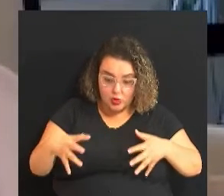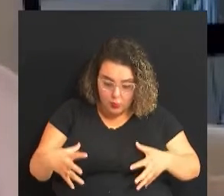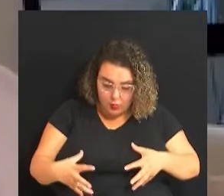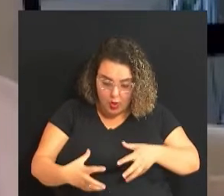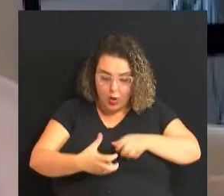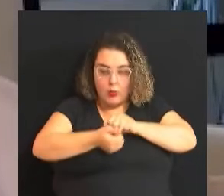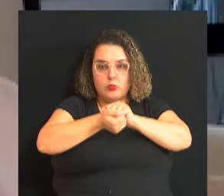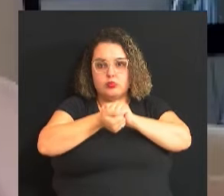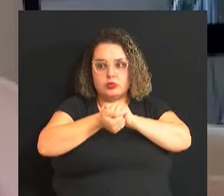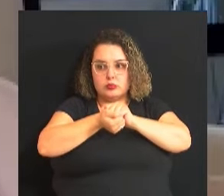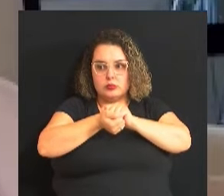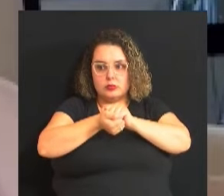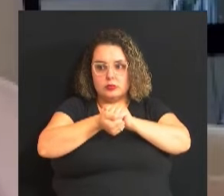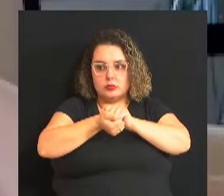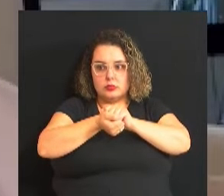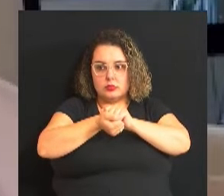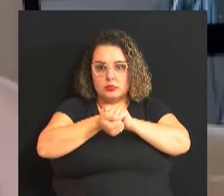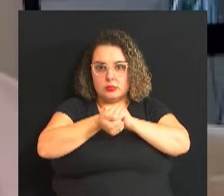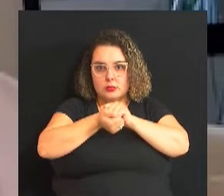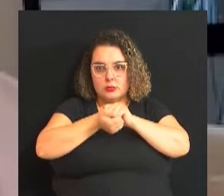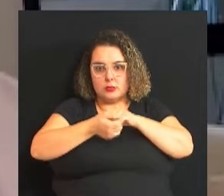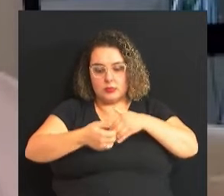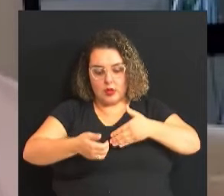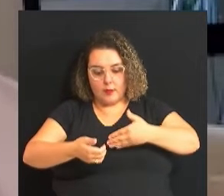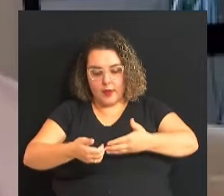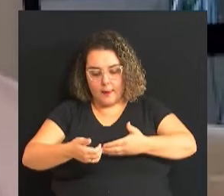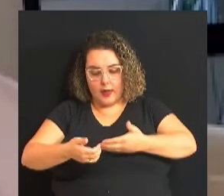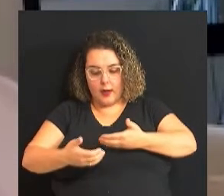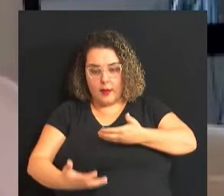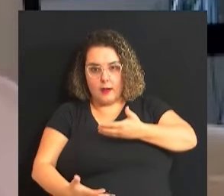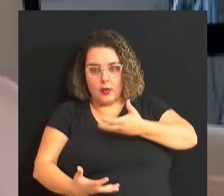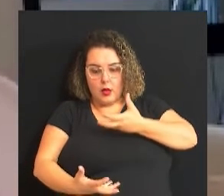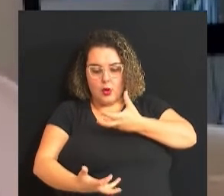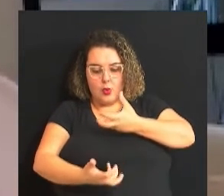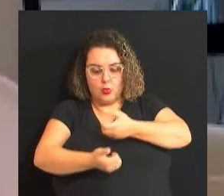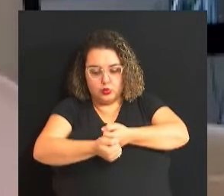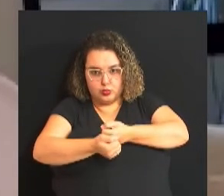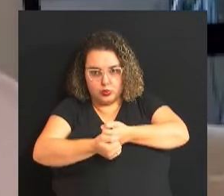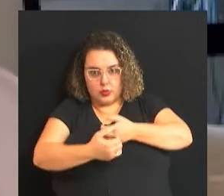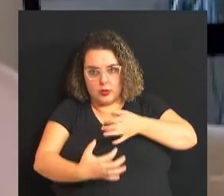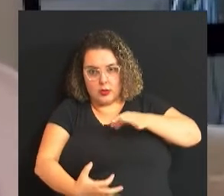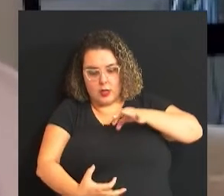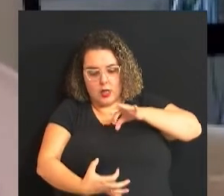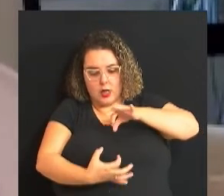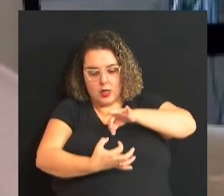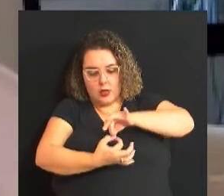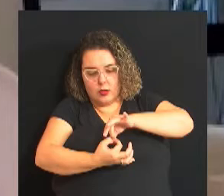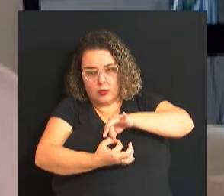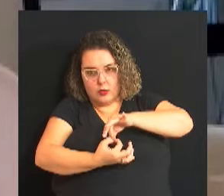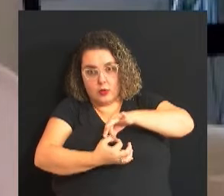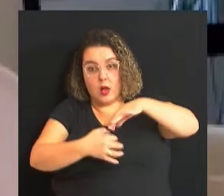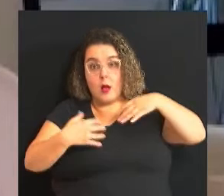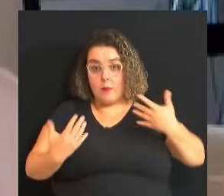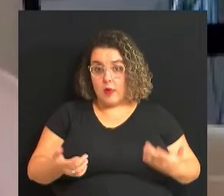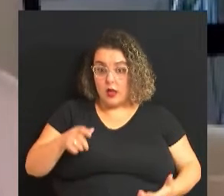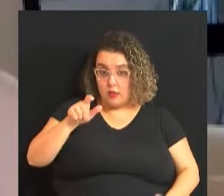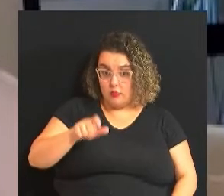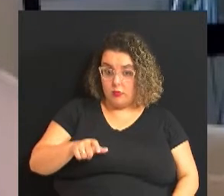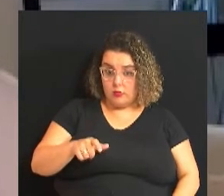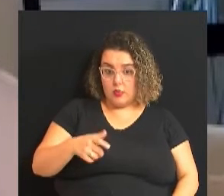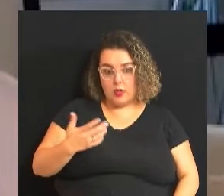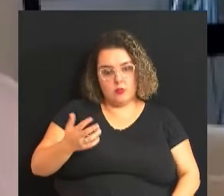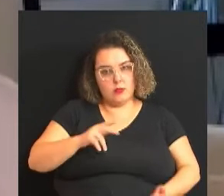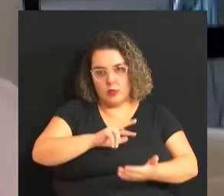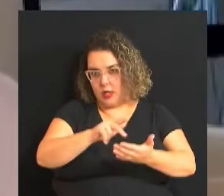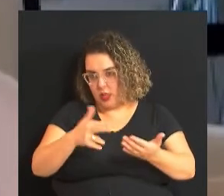parte do intestino que está na parte mais alta, para fazer essa emenda chamada anastomose. Só que a pessoa, às vezes, por motivos vários,